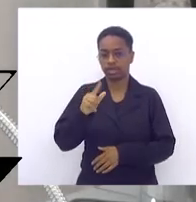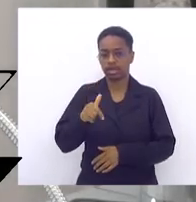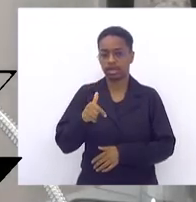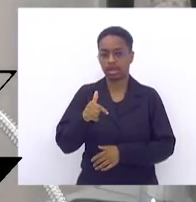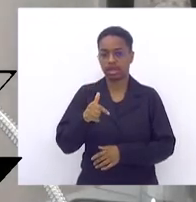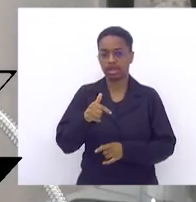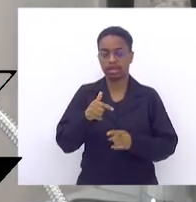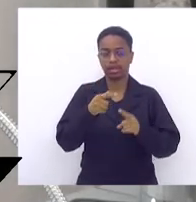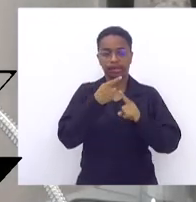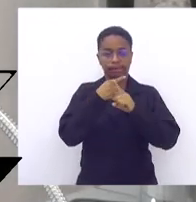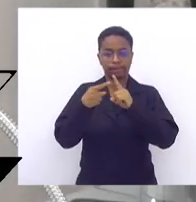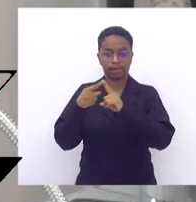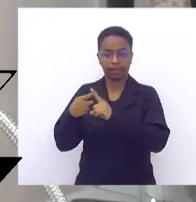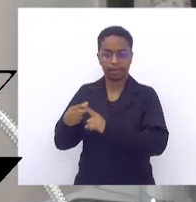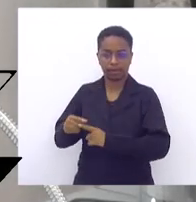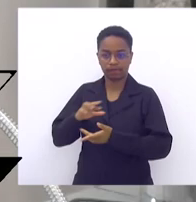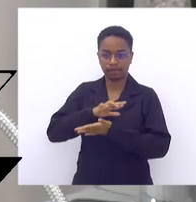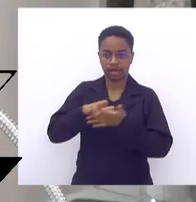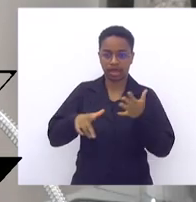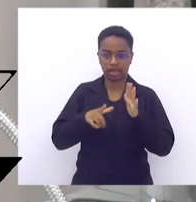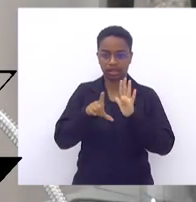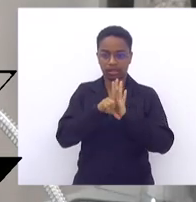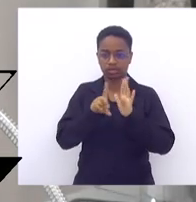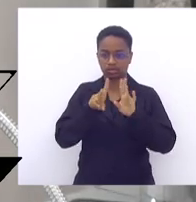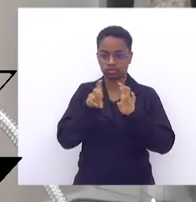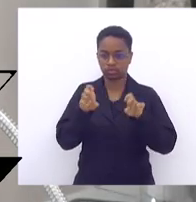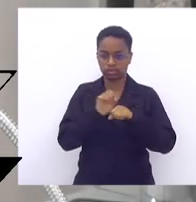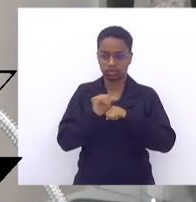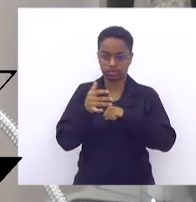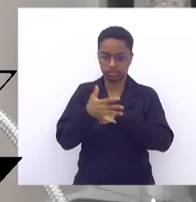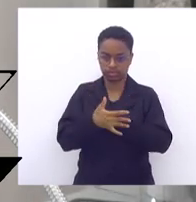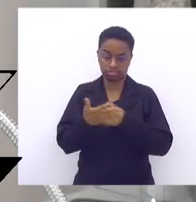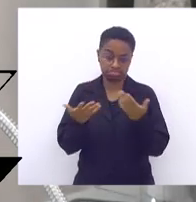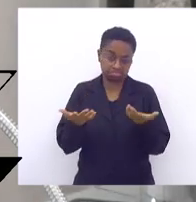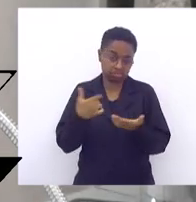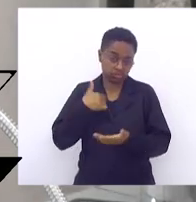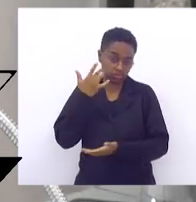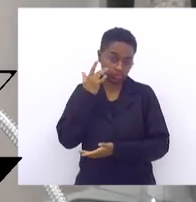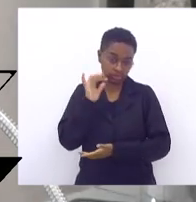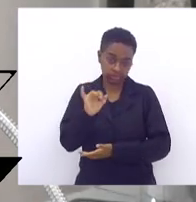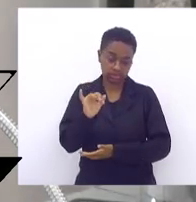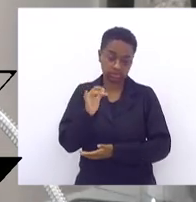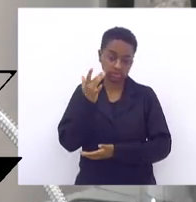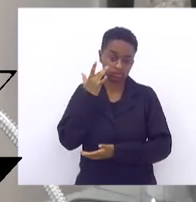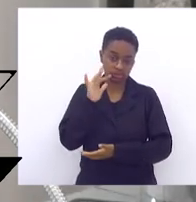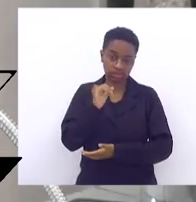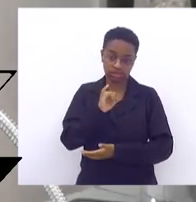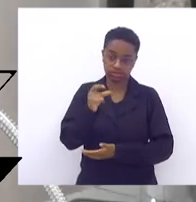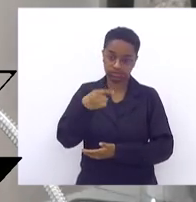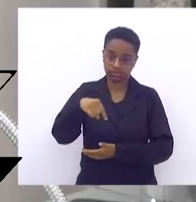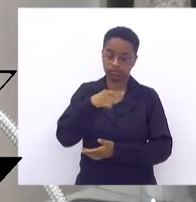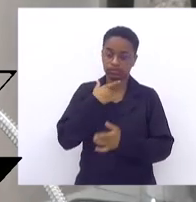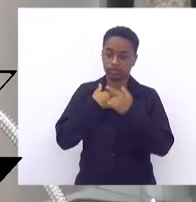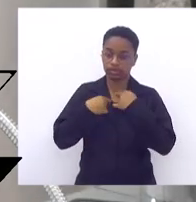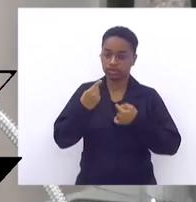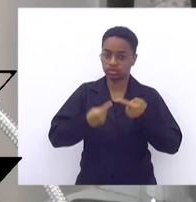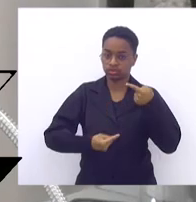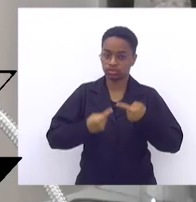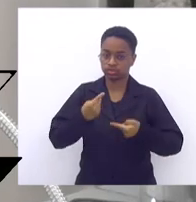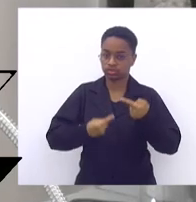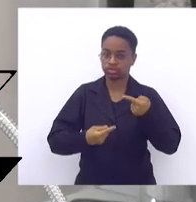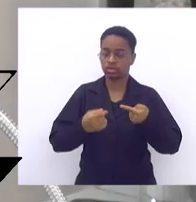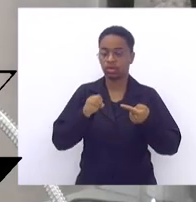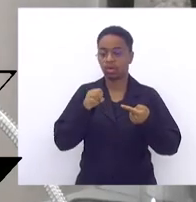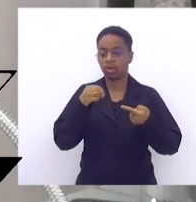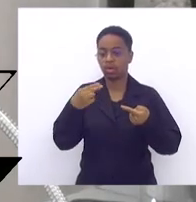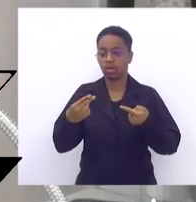revogaço das leis relacionadas ao Covid. Eu não sei se os deputados vão querer discutir a matéria e se vai